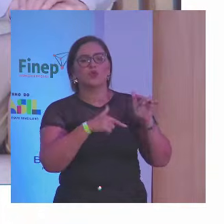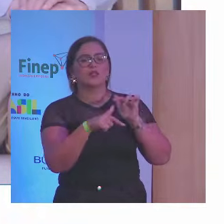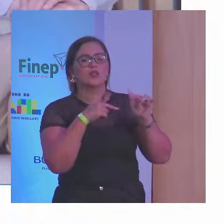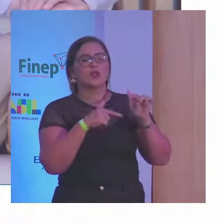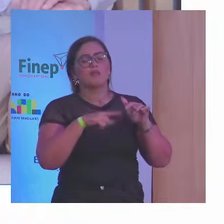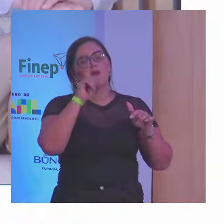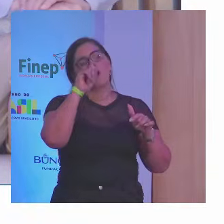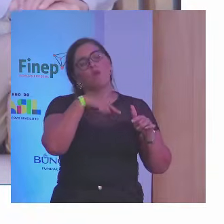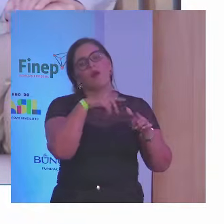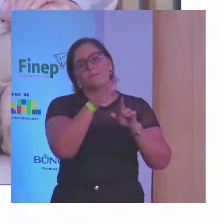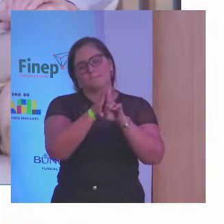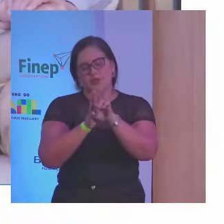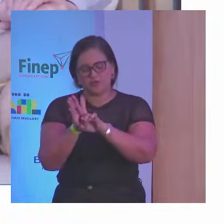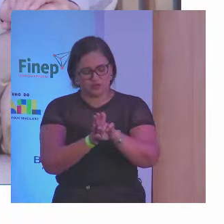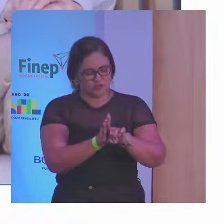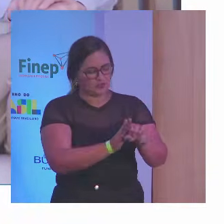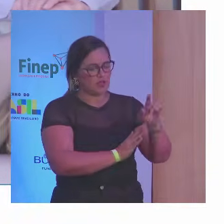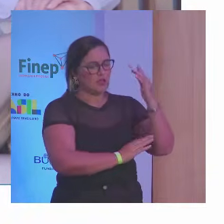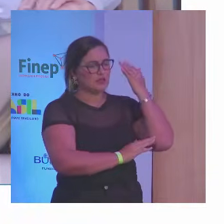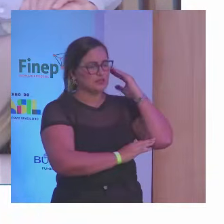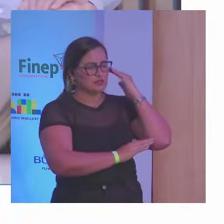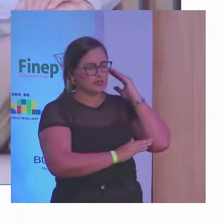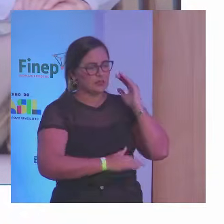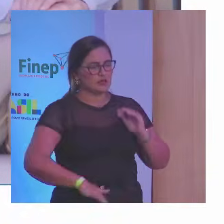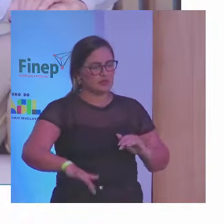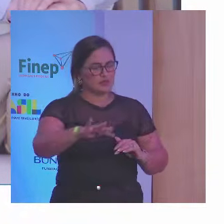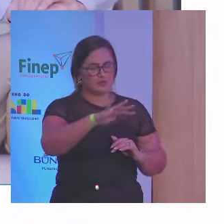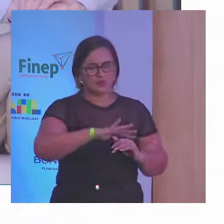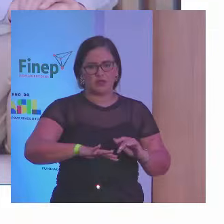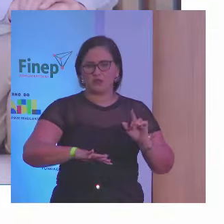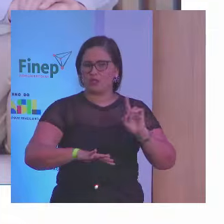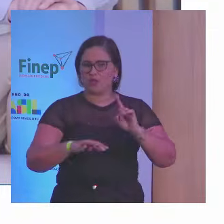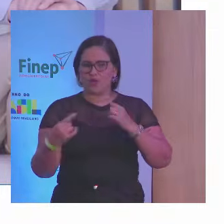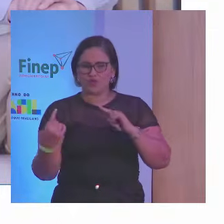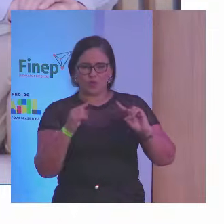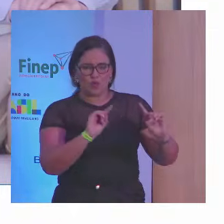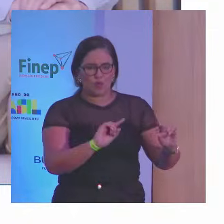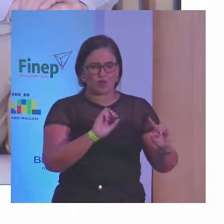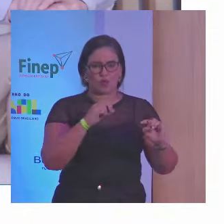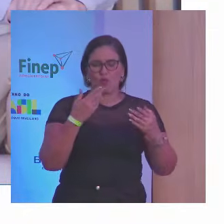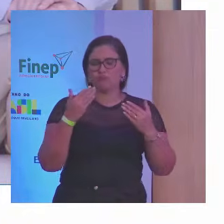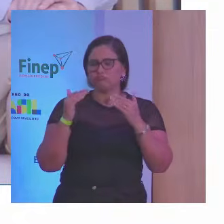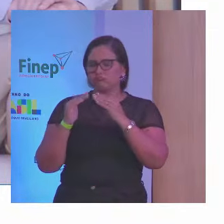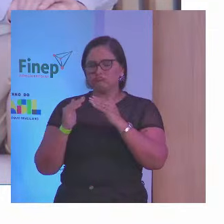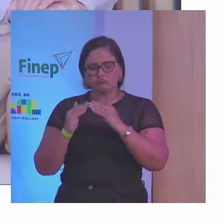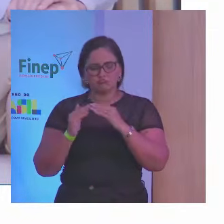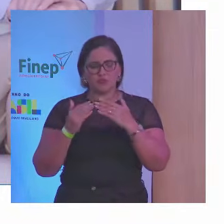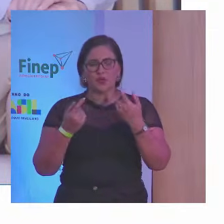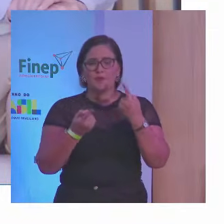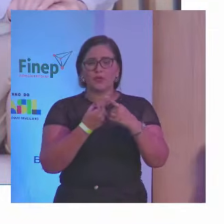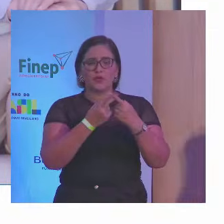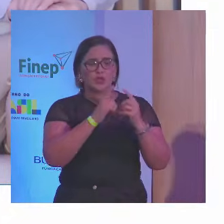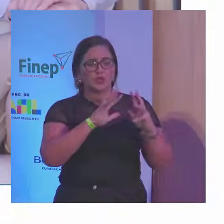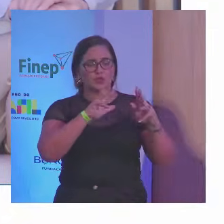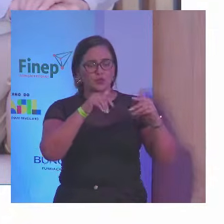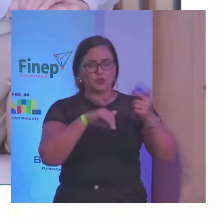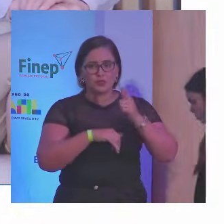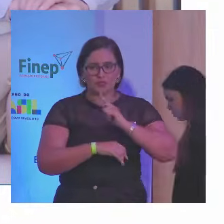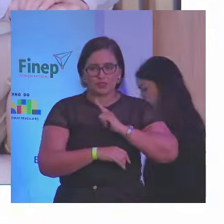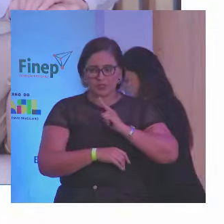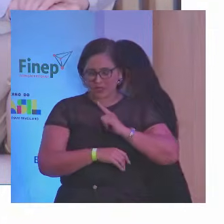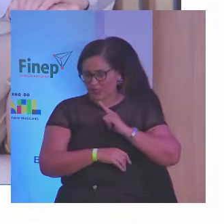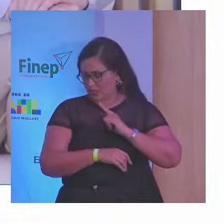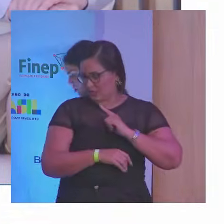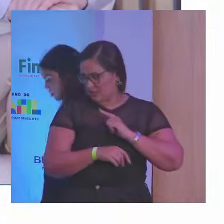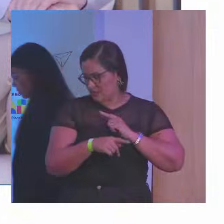é pesquisar, né, entender os ambientes e não ser contra ou a favor, necessariamente, uma coisa, porque tudo tem prós